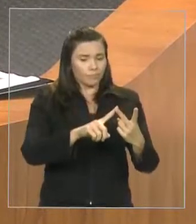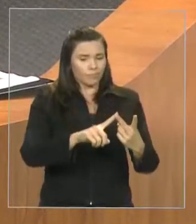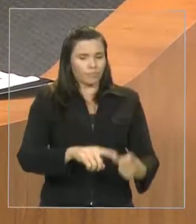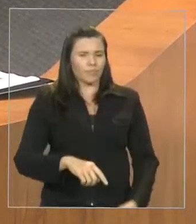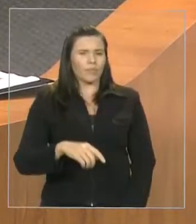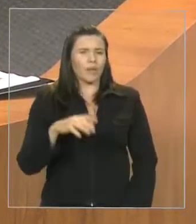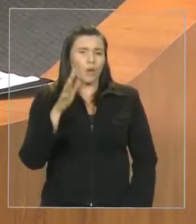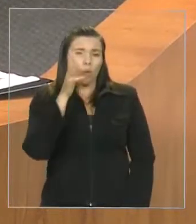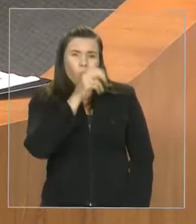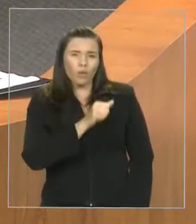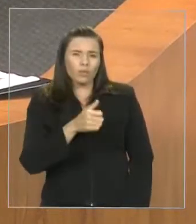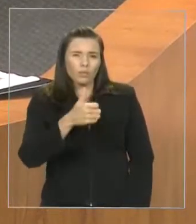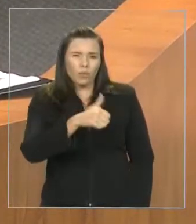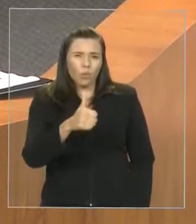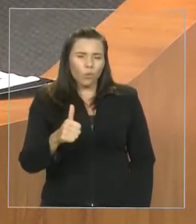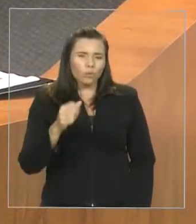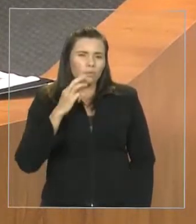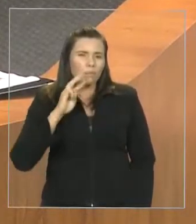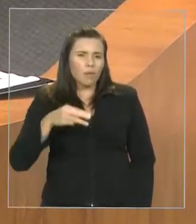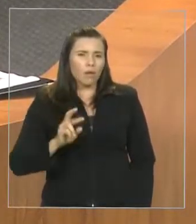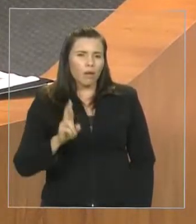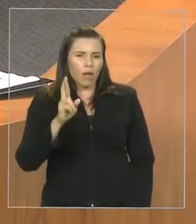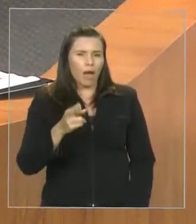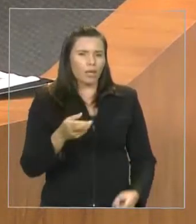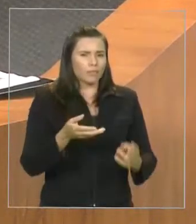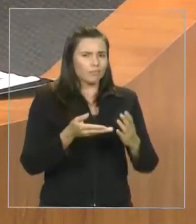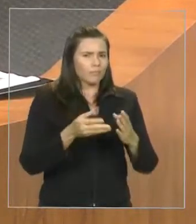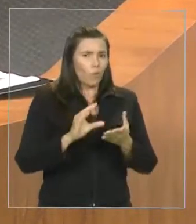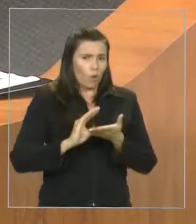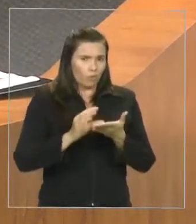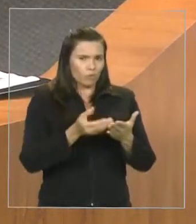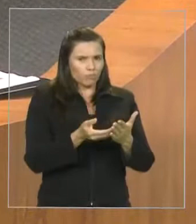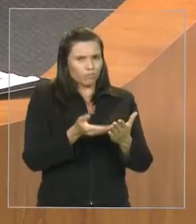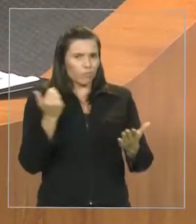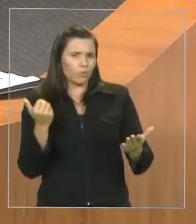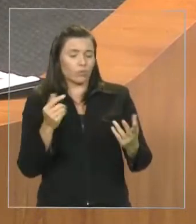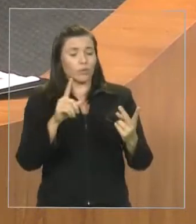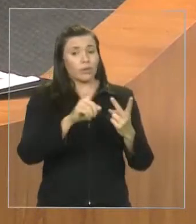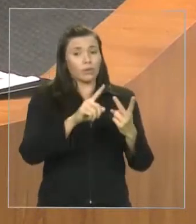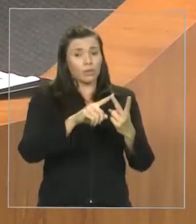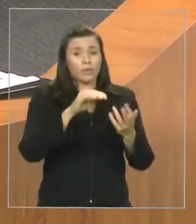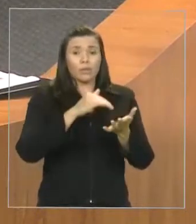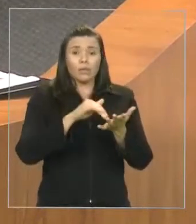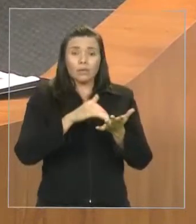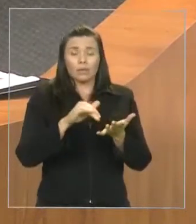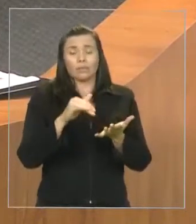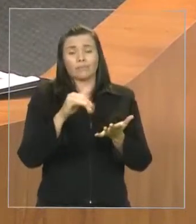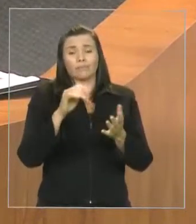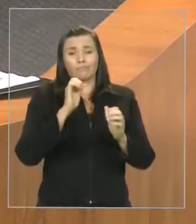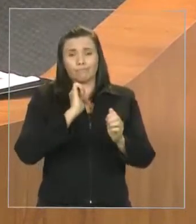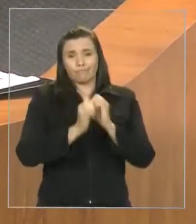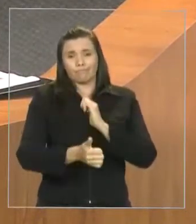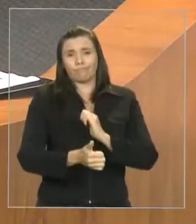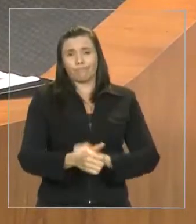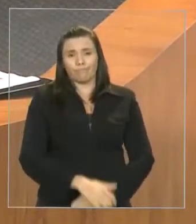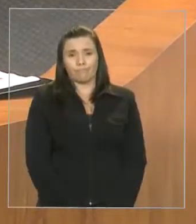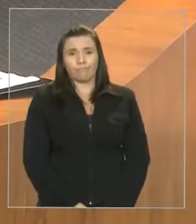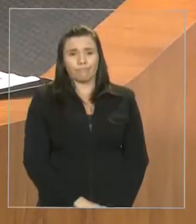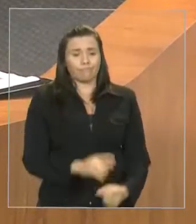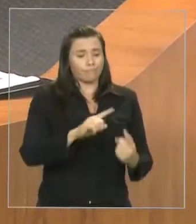reais, deputado Souza Neto, da Secretaria de Esportes. E pasmem, senhoras e